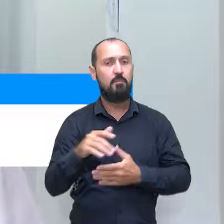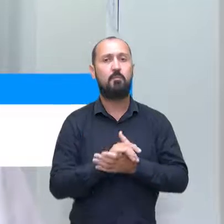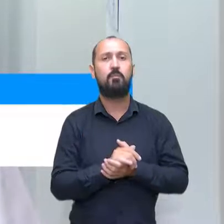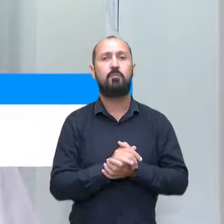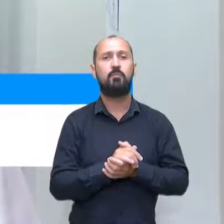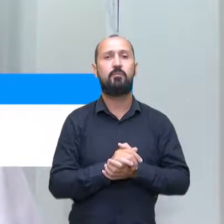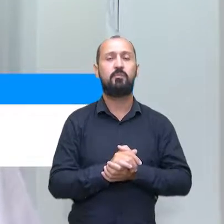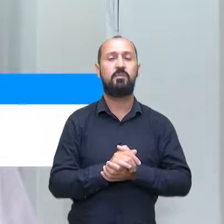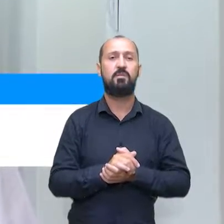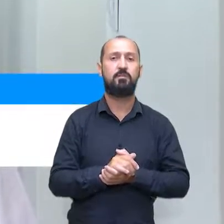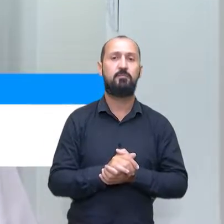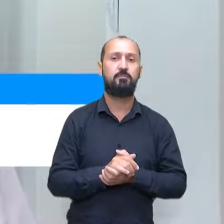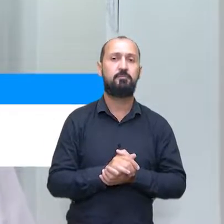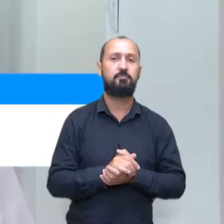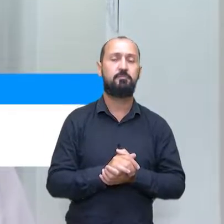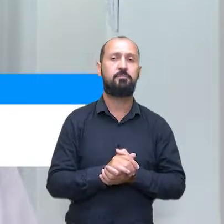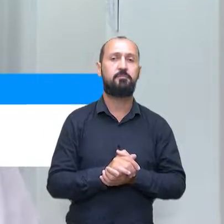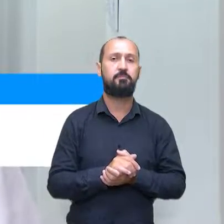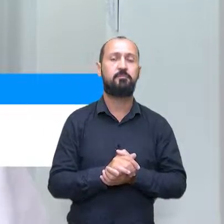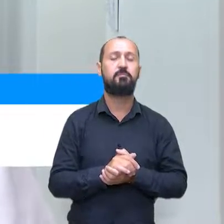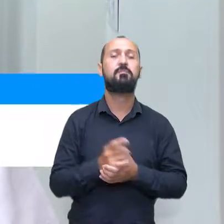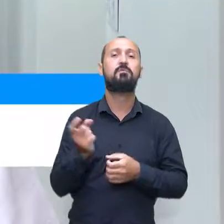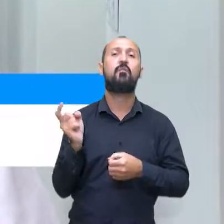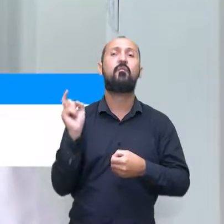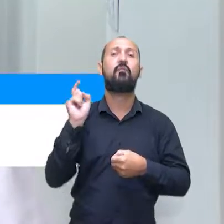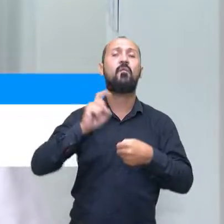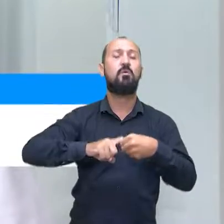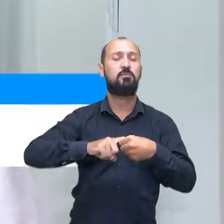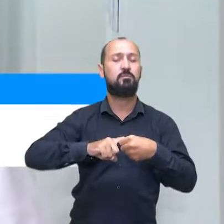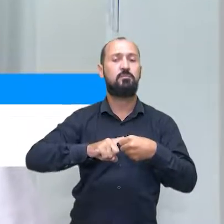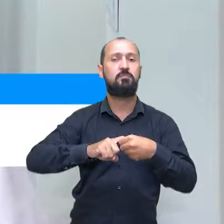convite foi feito pelo próprio presidente, né, é de